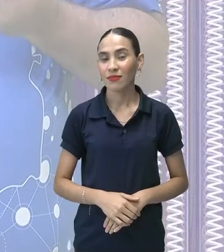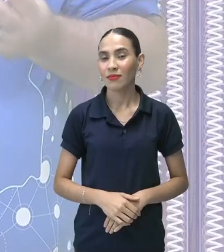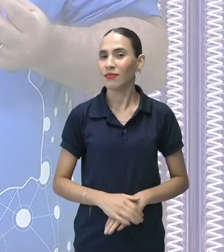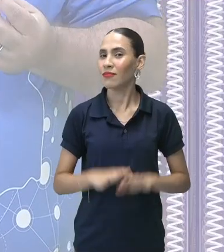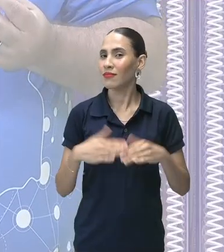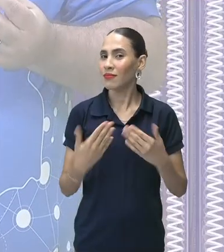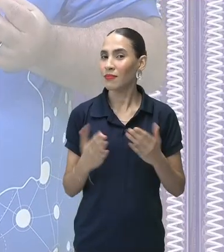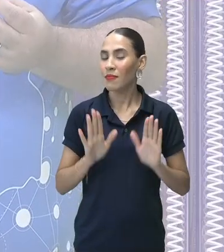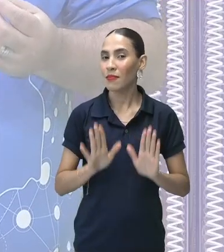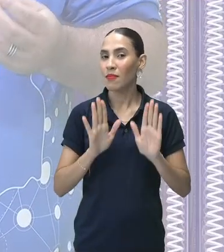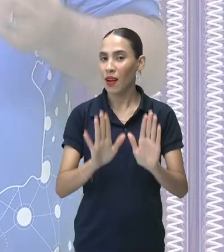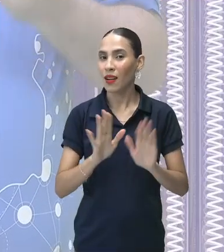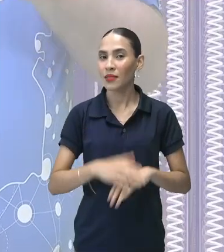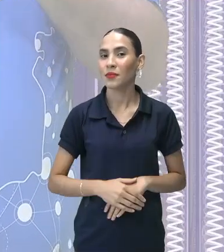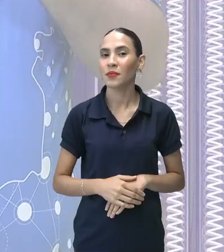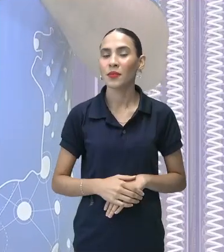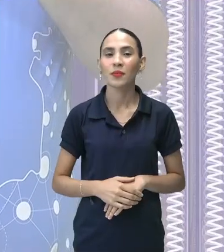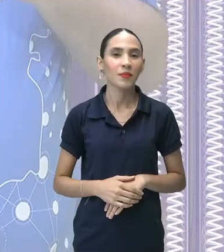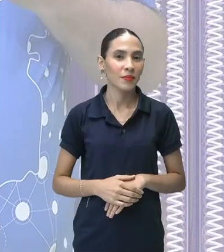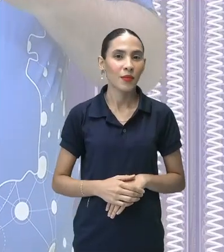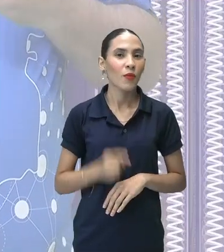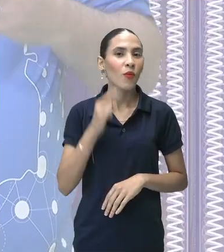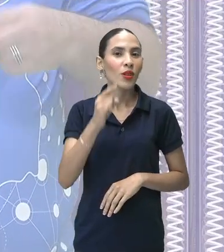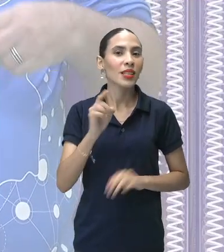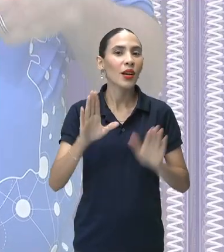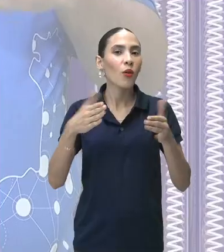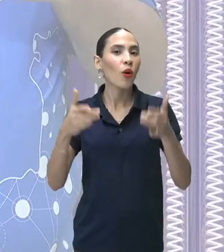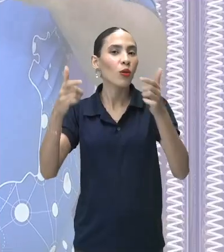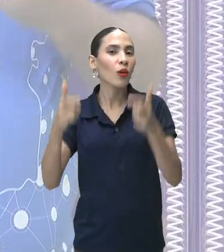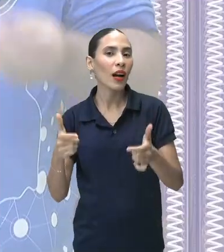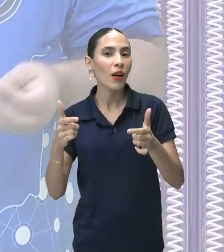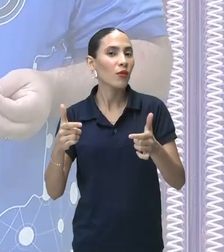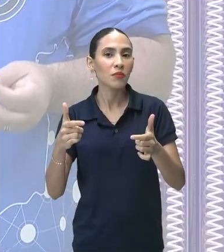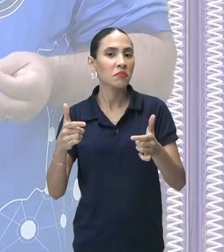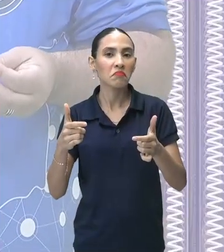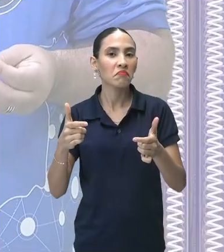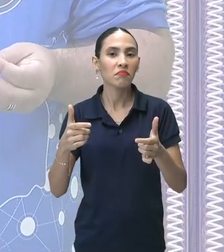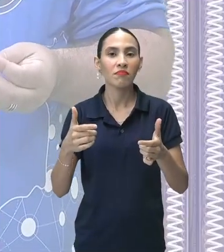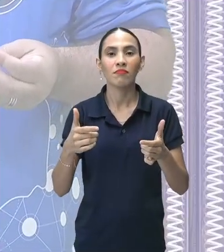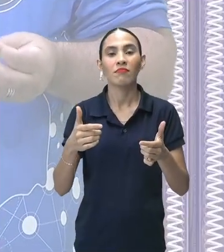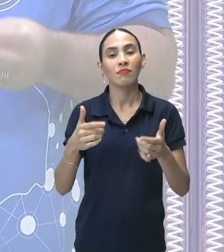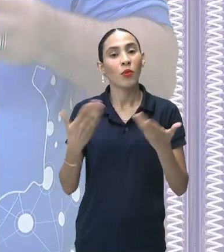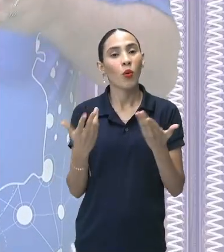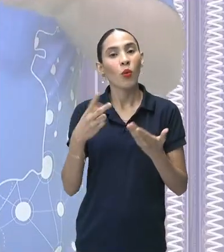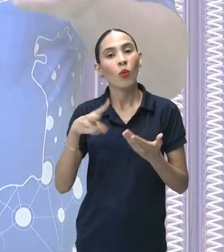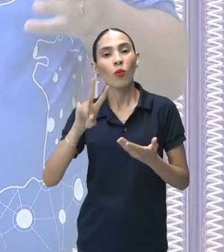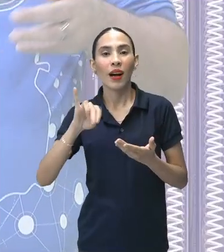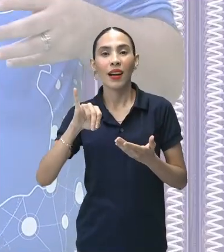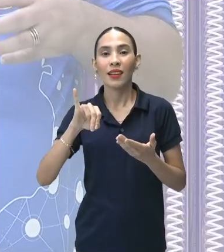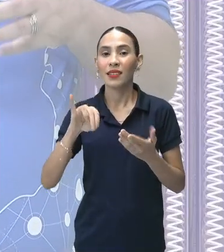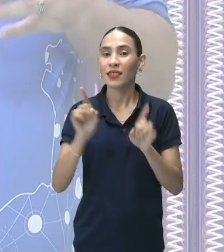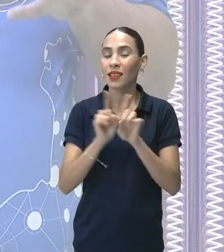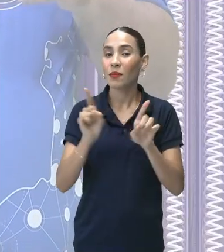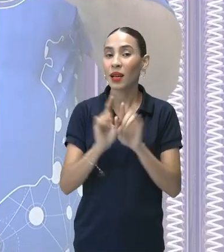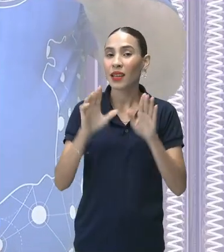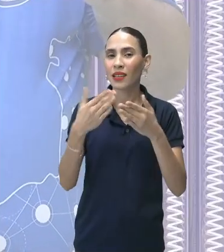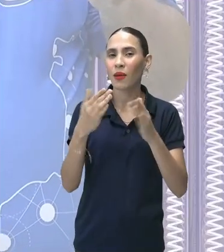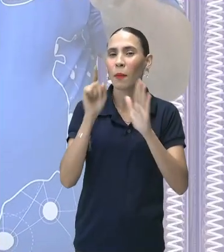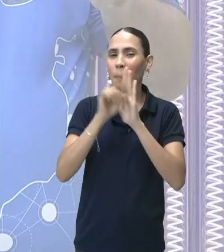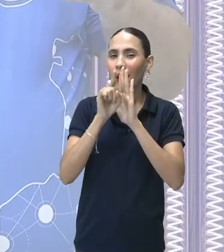Mais do que nunca, de onde você veio, para onde você vai? Essas perguntas são